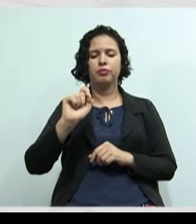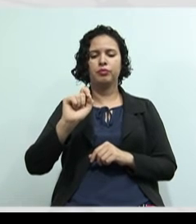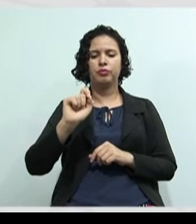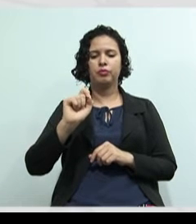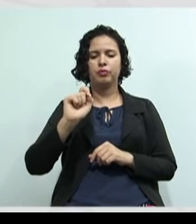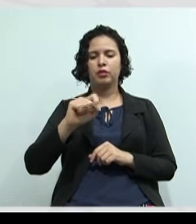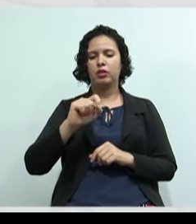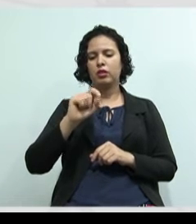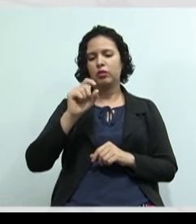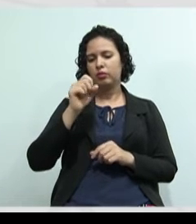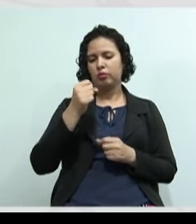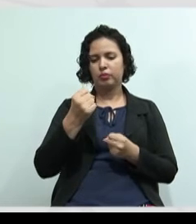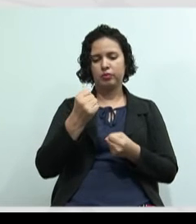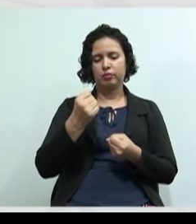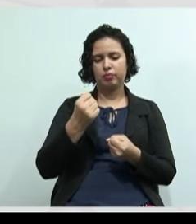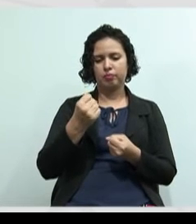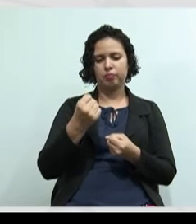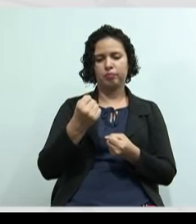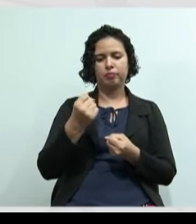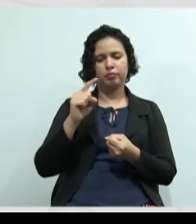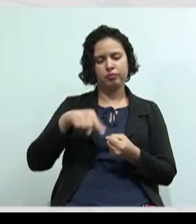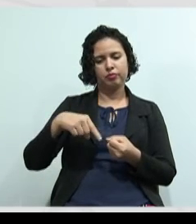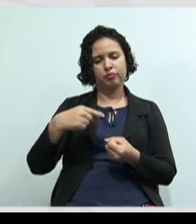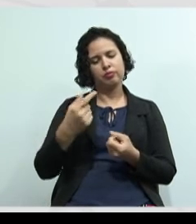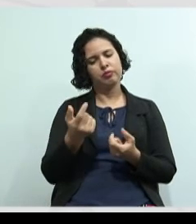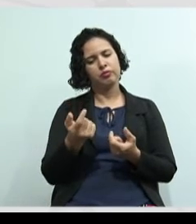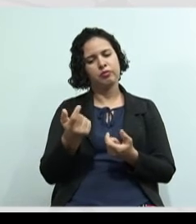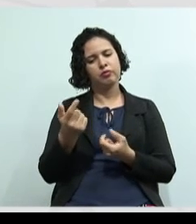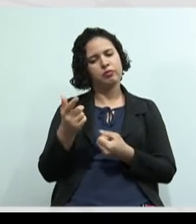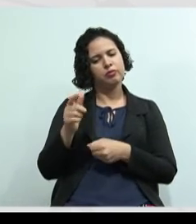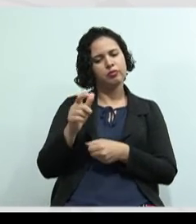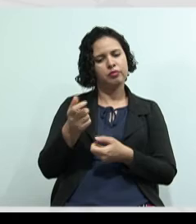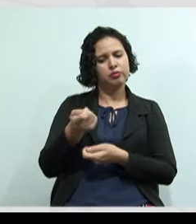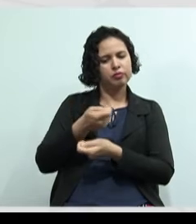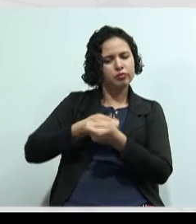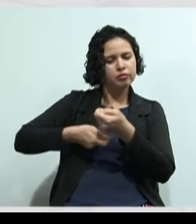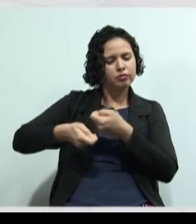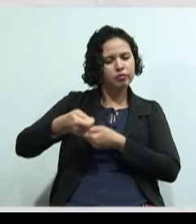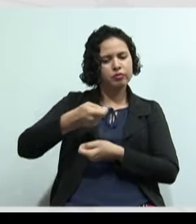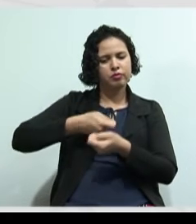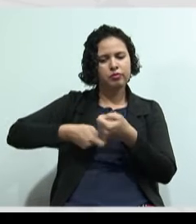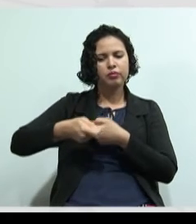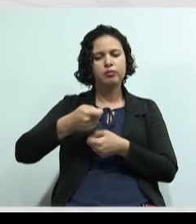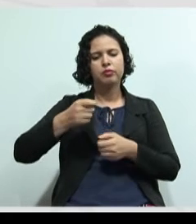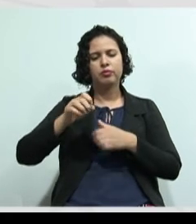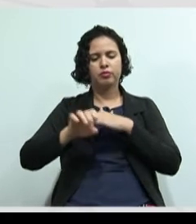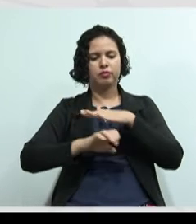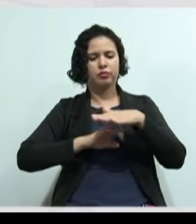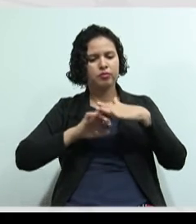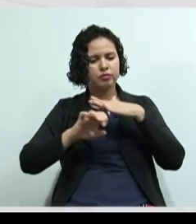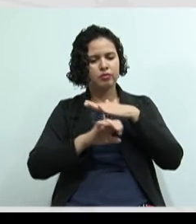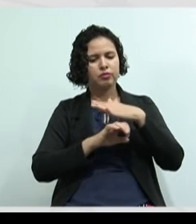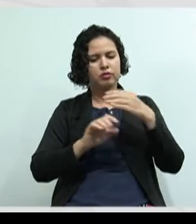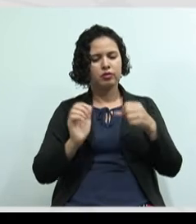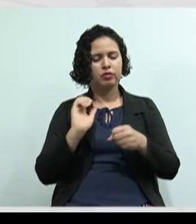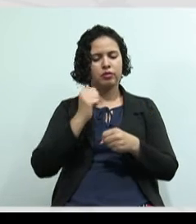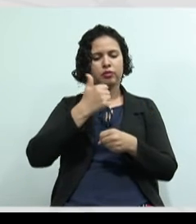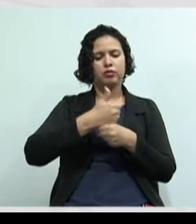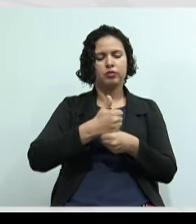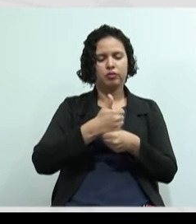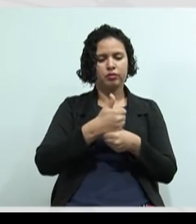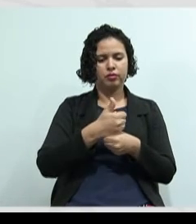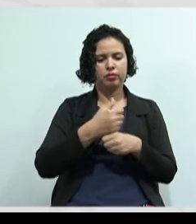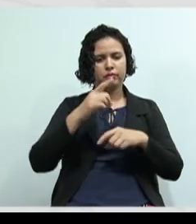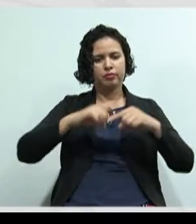de negociação dos fornecedores, a ameaça de produtos substitutos. Lembra lá que nós falamos de produtos substitutos, como por exemplo,